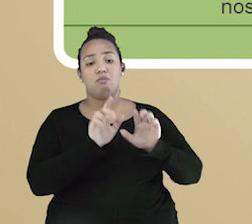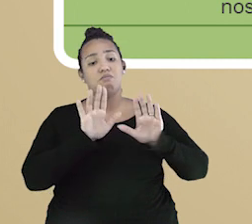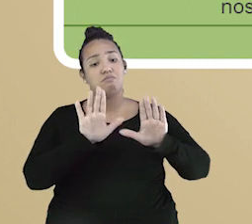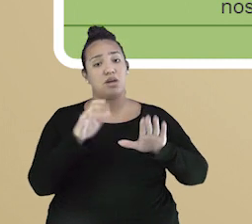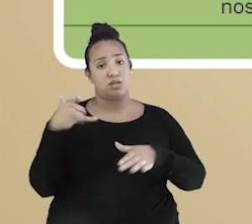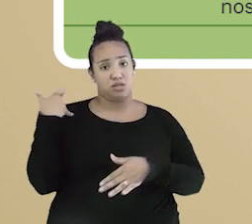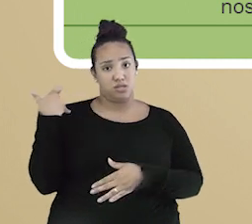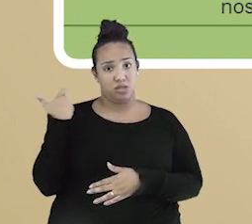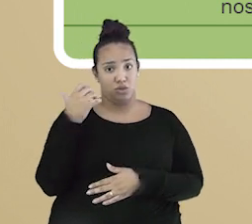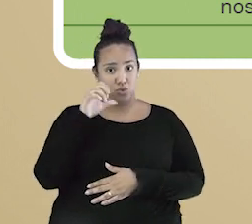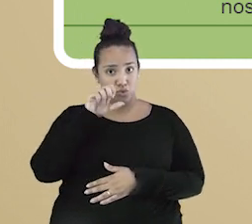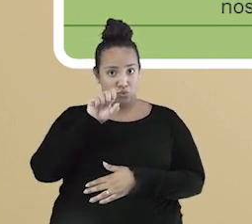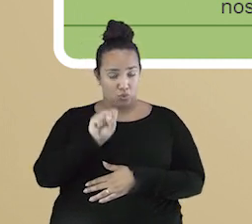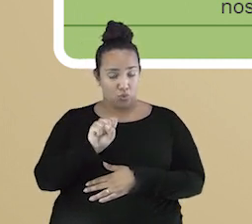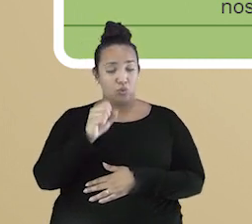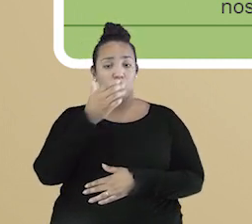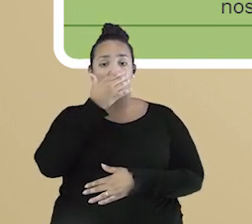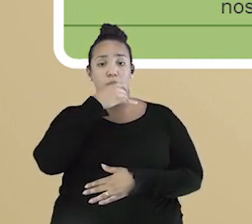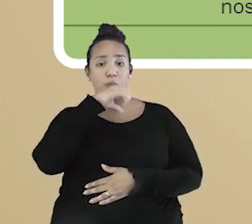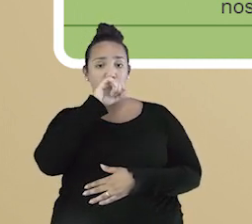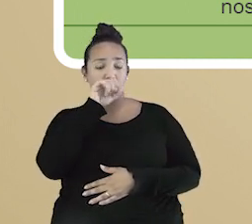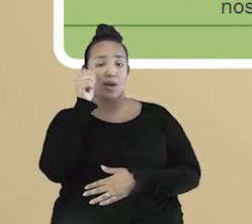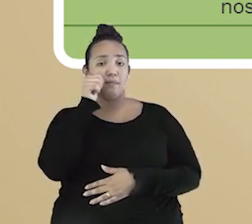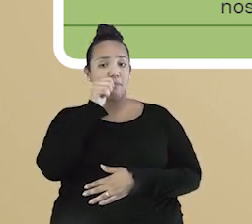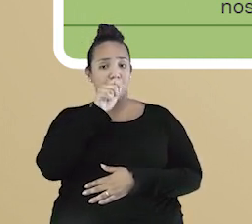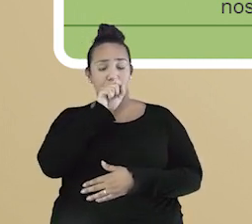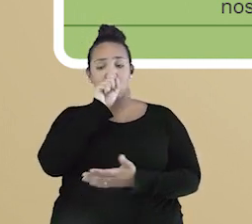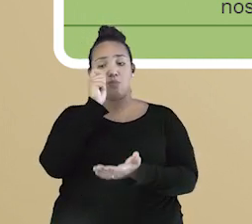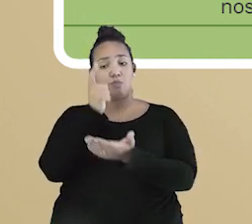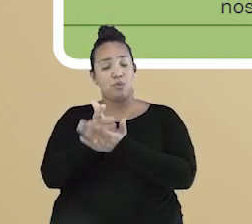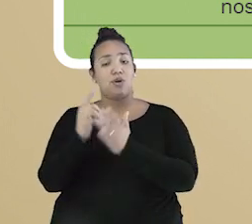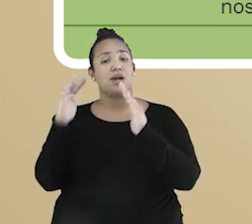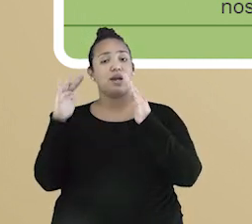quando eu tinha 8 anos de idade, meus pais compraram